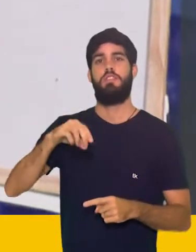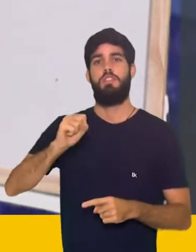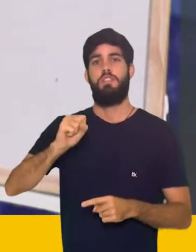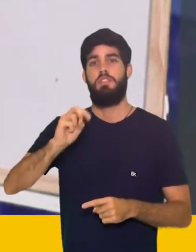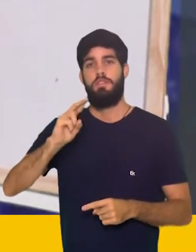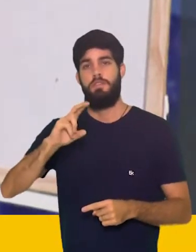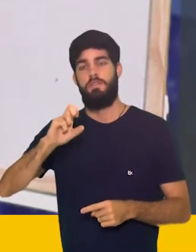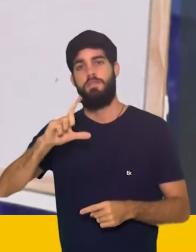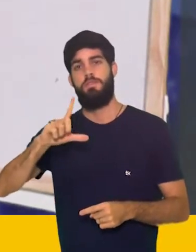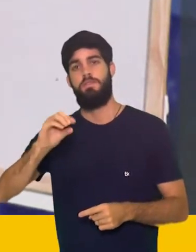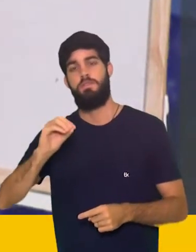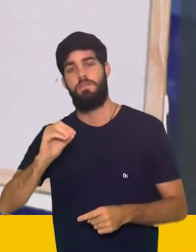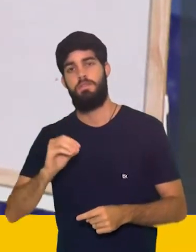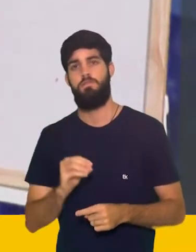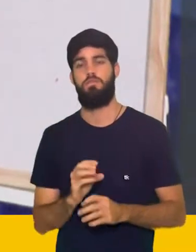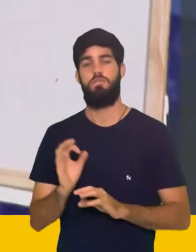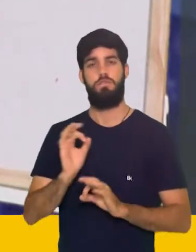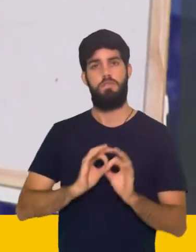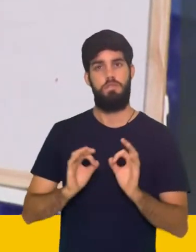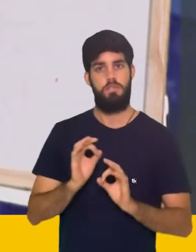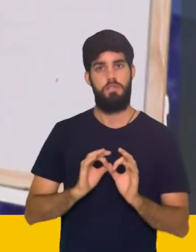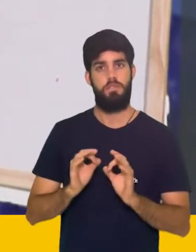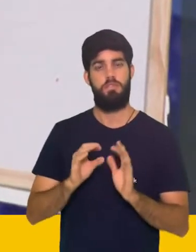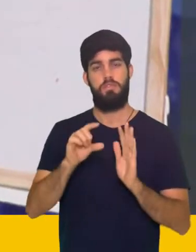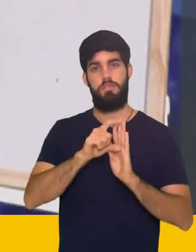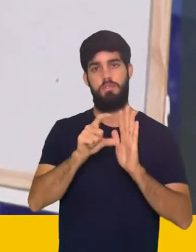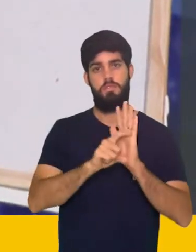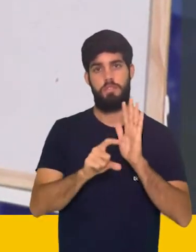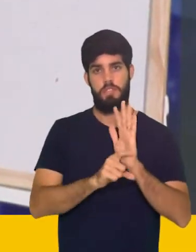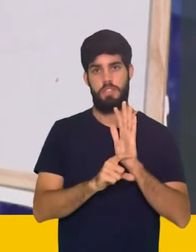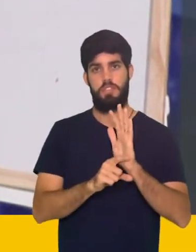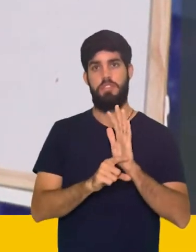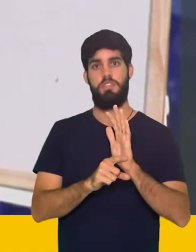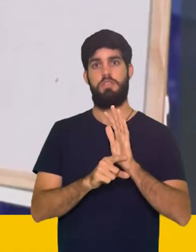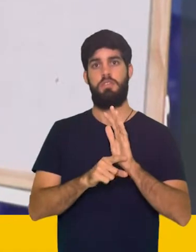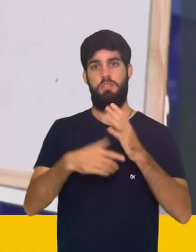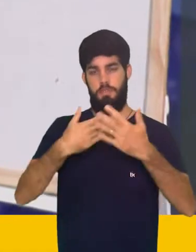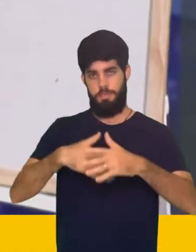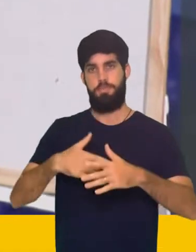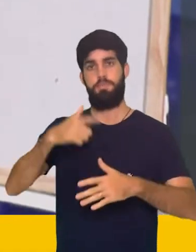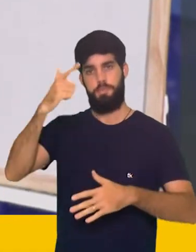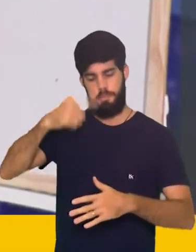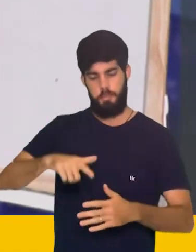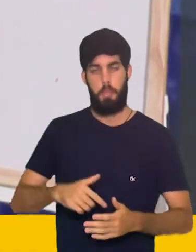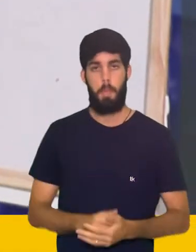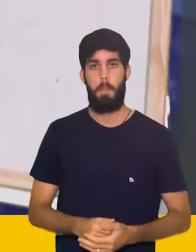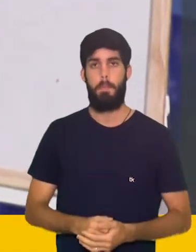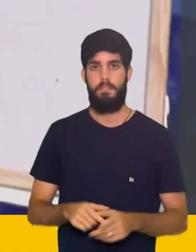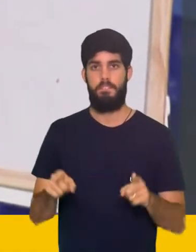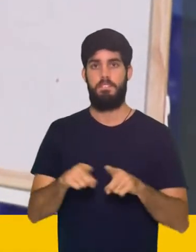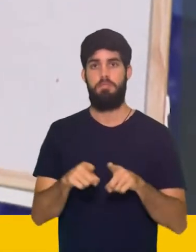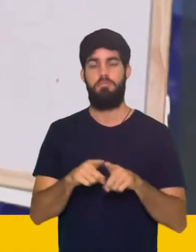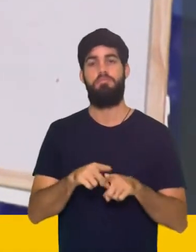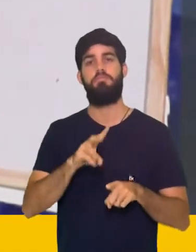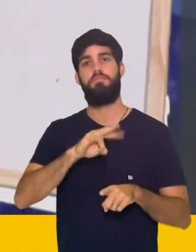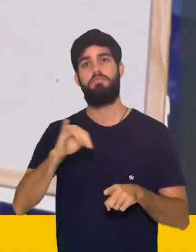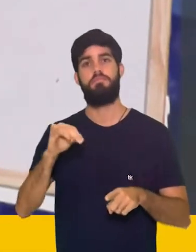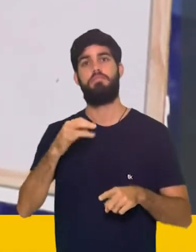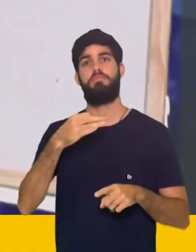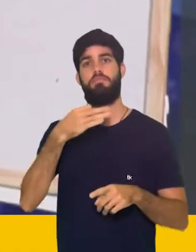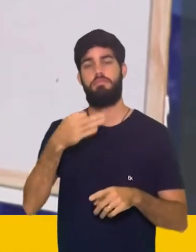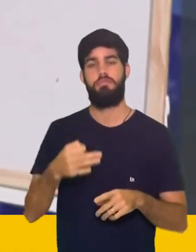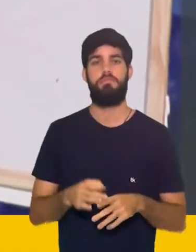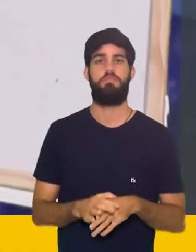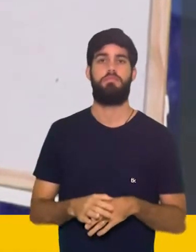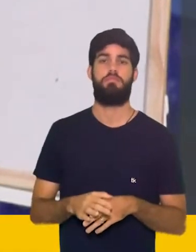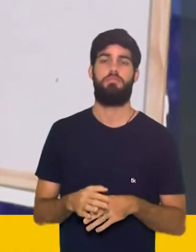gênero é dissertação argumentativa em prosa e a prova vai repetir. Ela vai dizer, para o